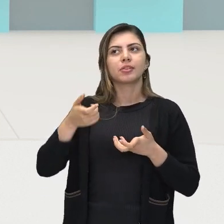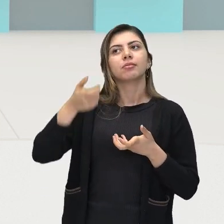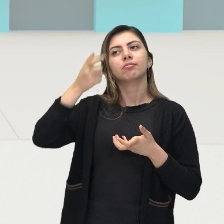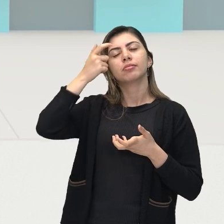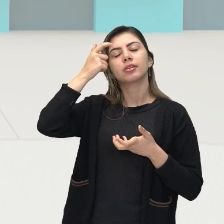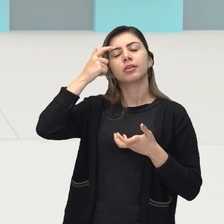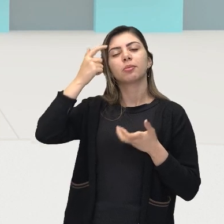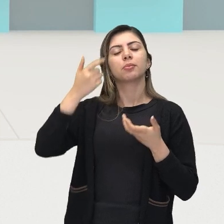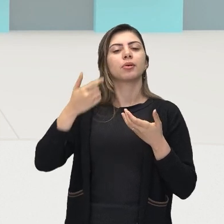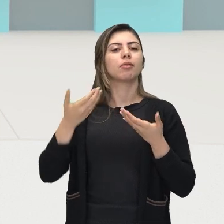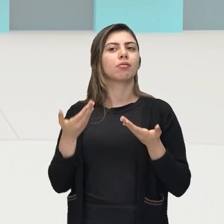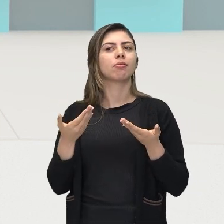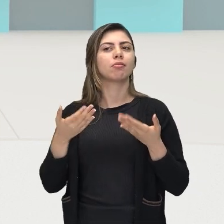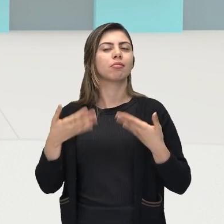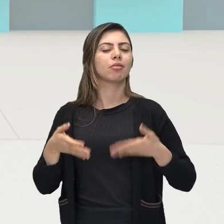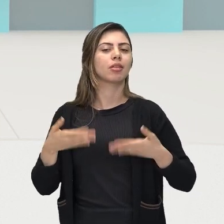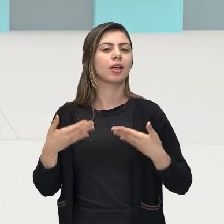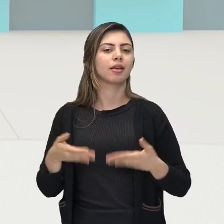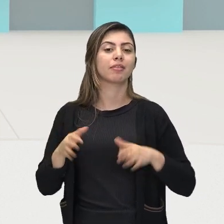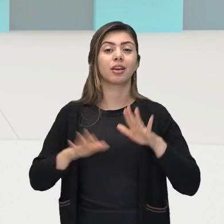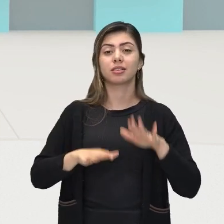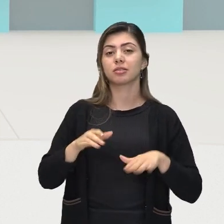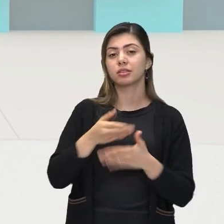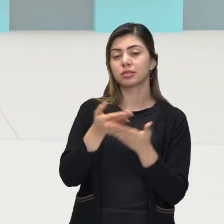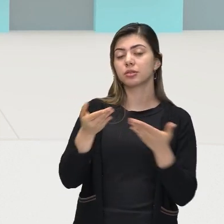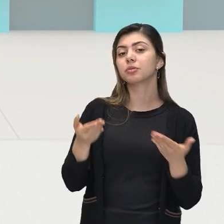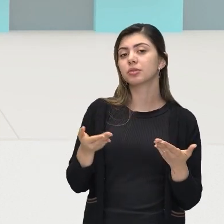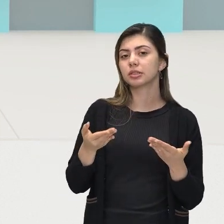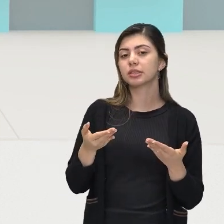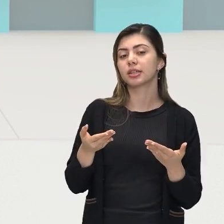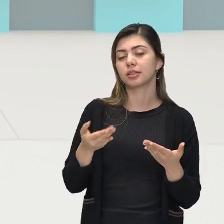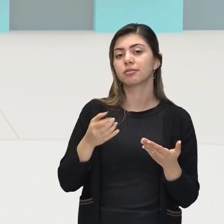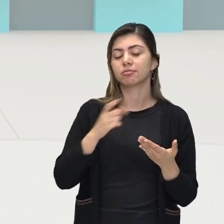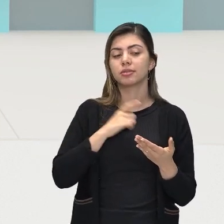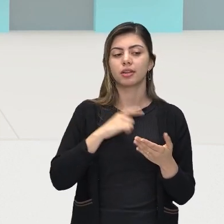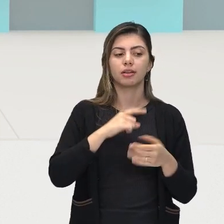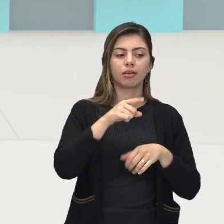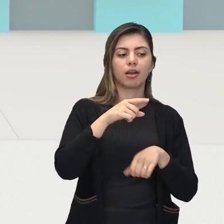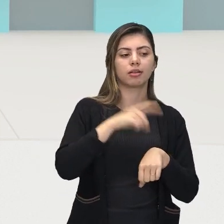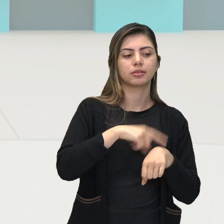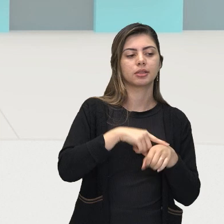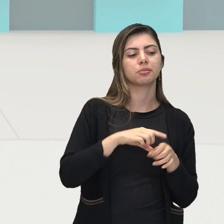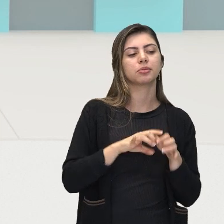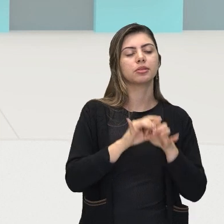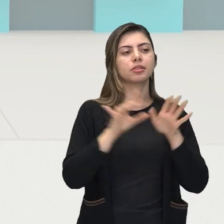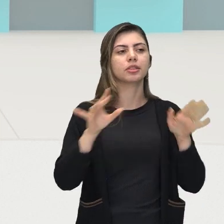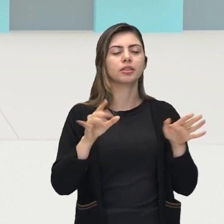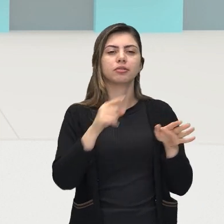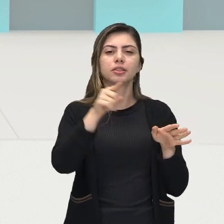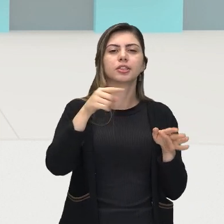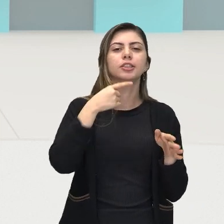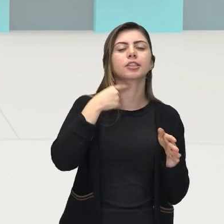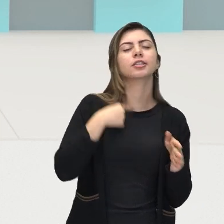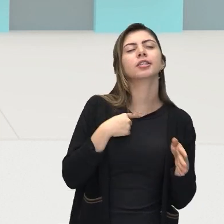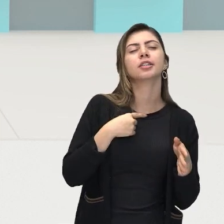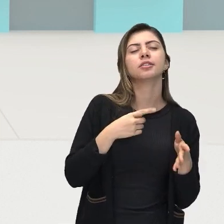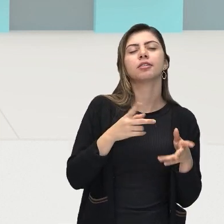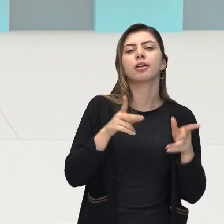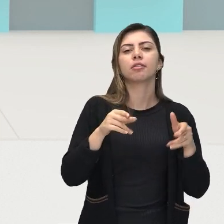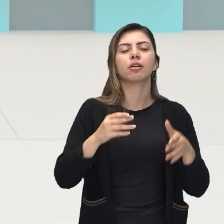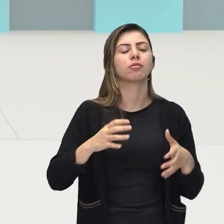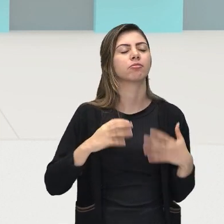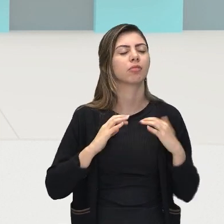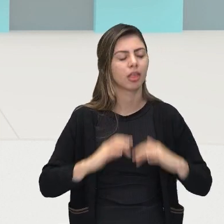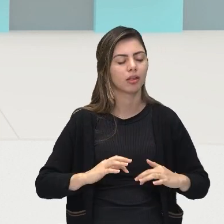de cansaço. Né? Então, quando você se dedica a um momento de lazer, você vai estar ali espairecendo, recuperando o seu físico e o